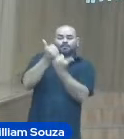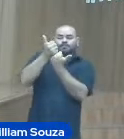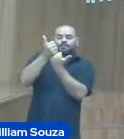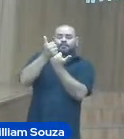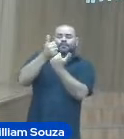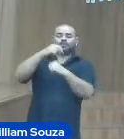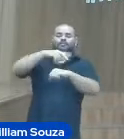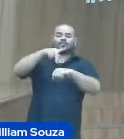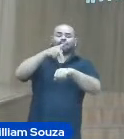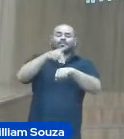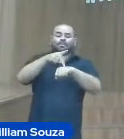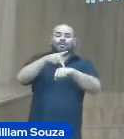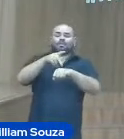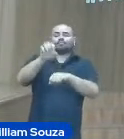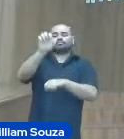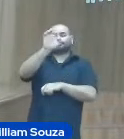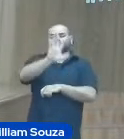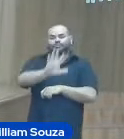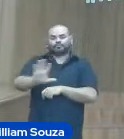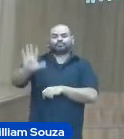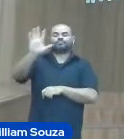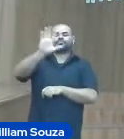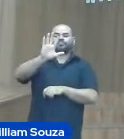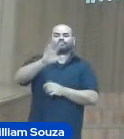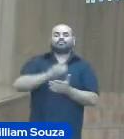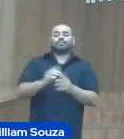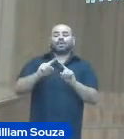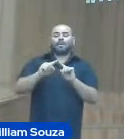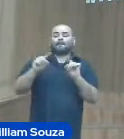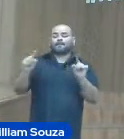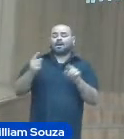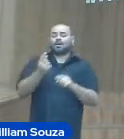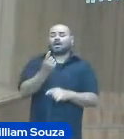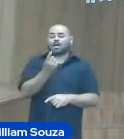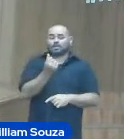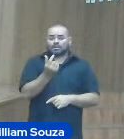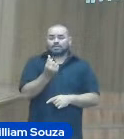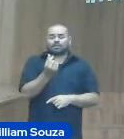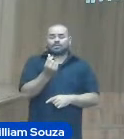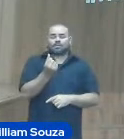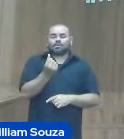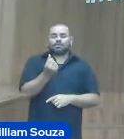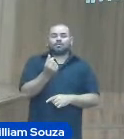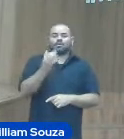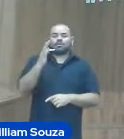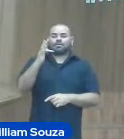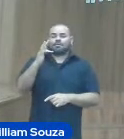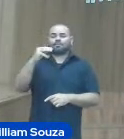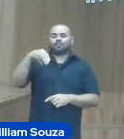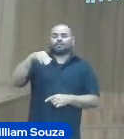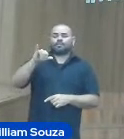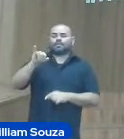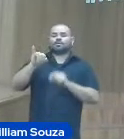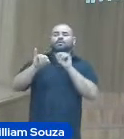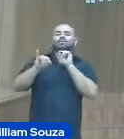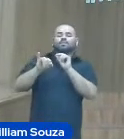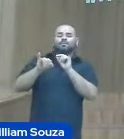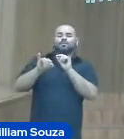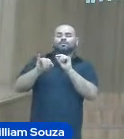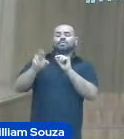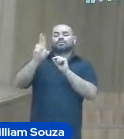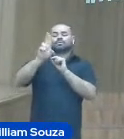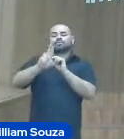do primeiro mundo. Sendo que o dinheiro que esse fundo teve e usou